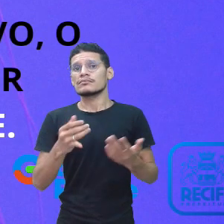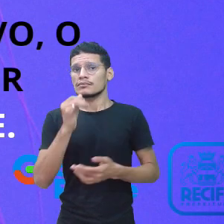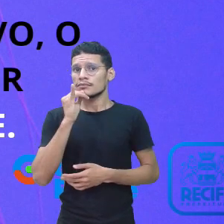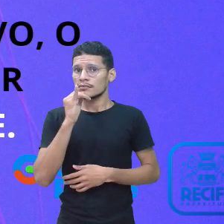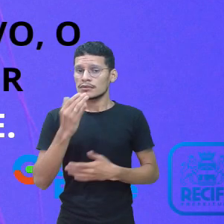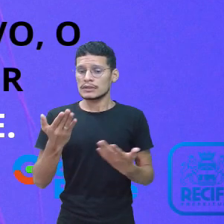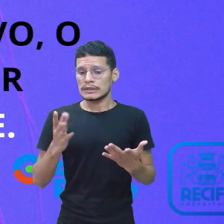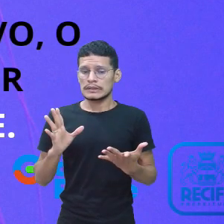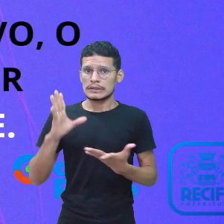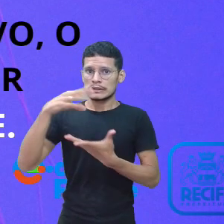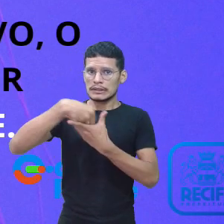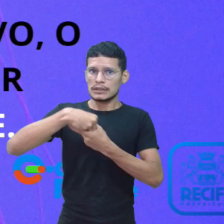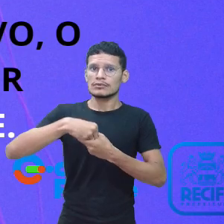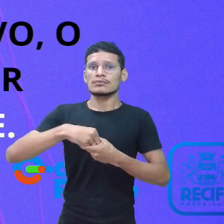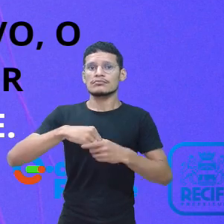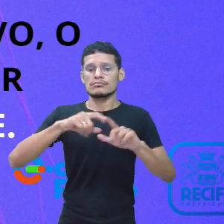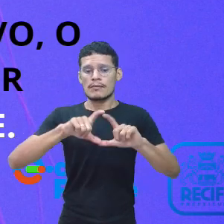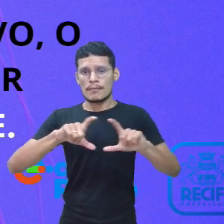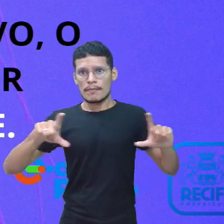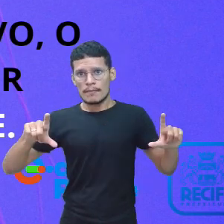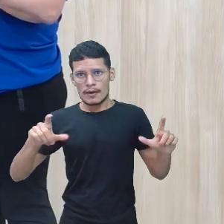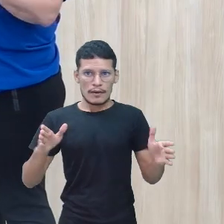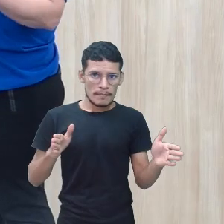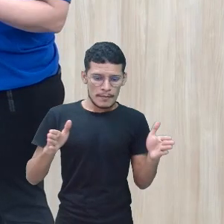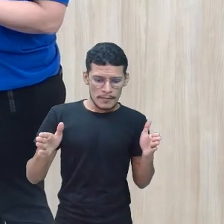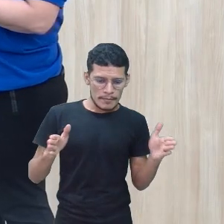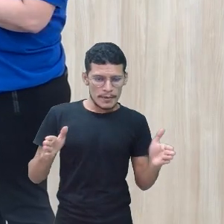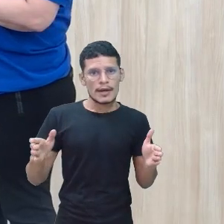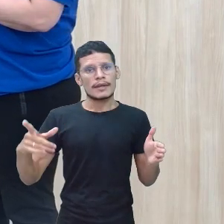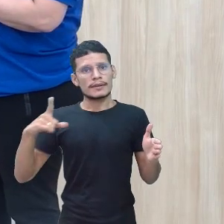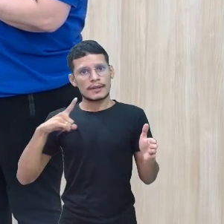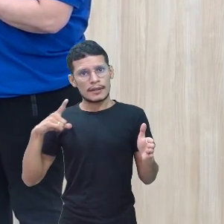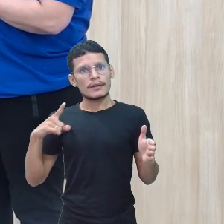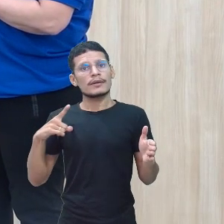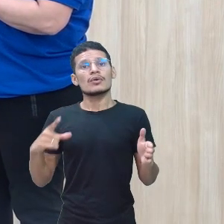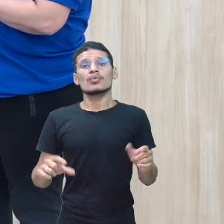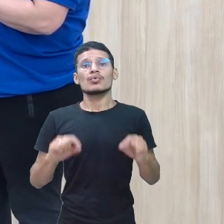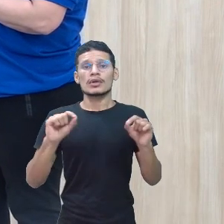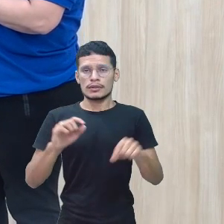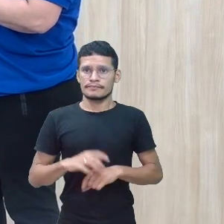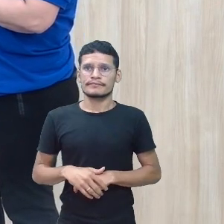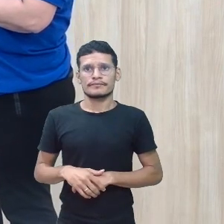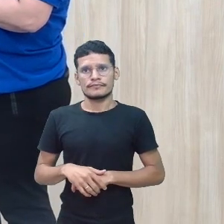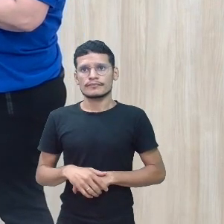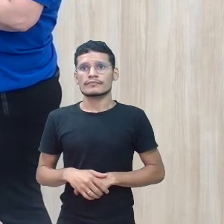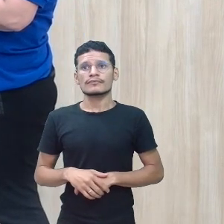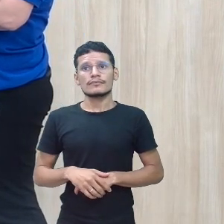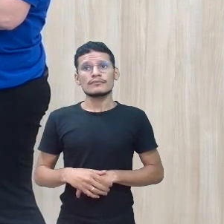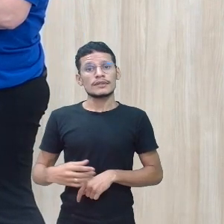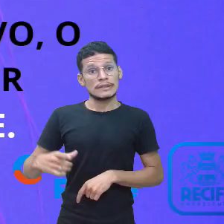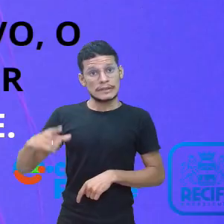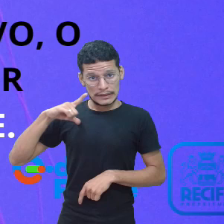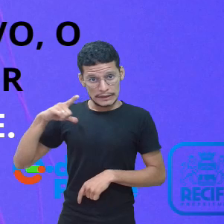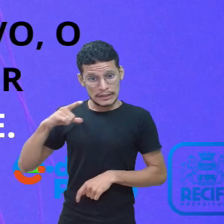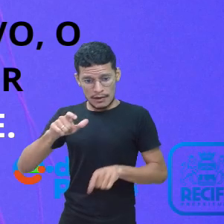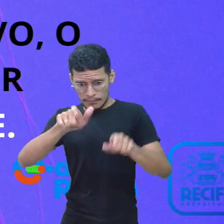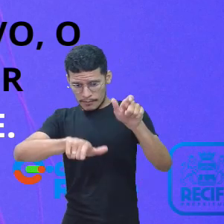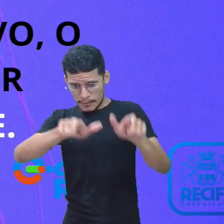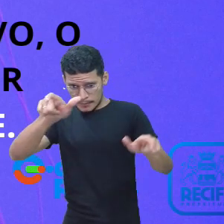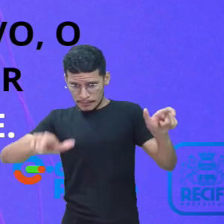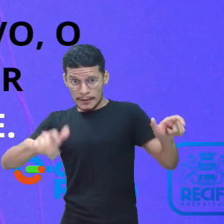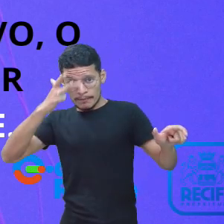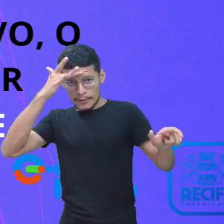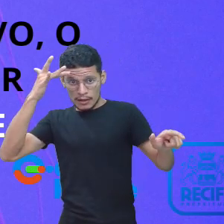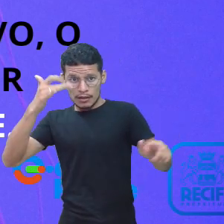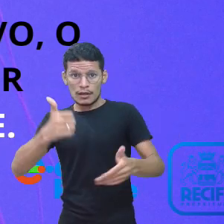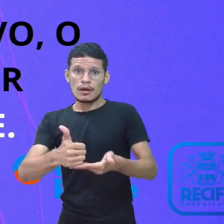na composição da oração, do período, do parágrafo. Então, exemplo: havia ali pessoas que me